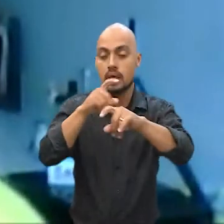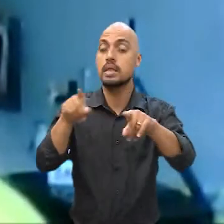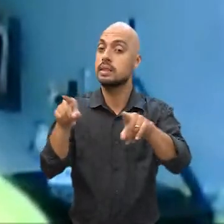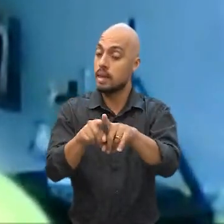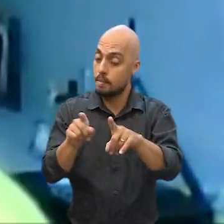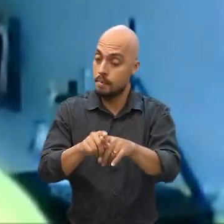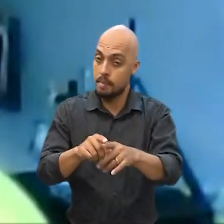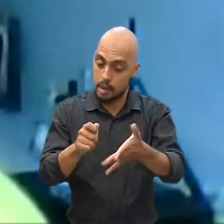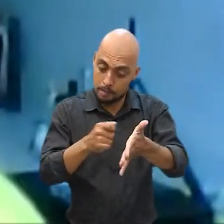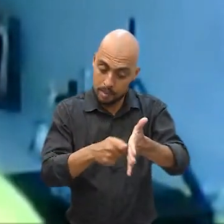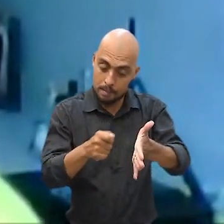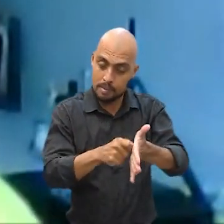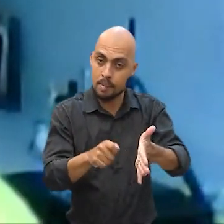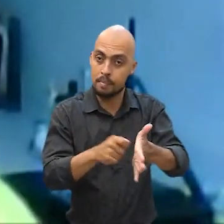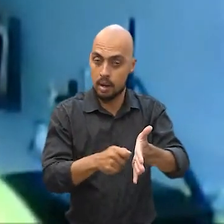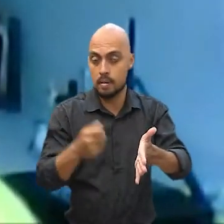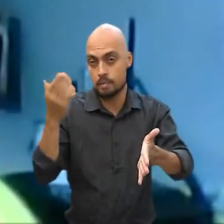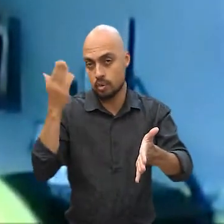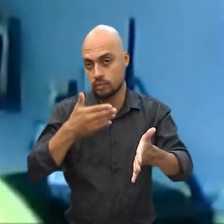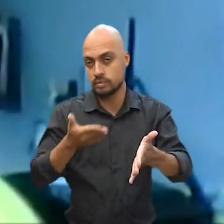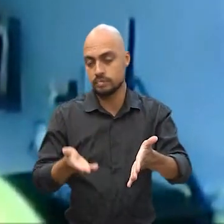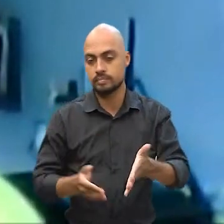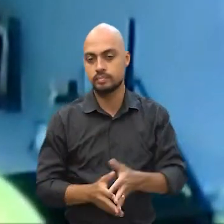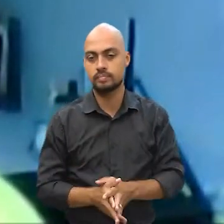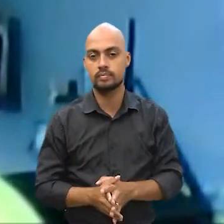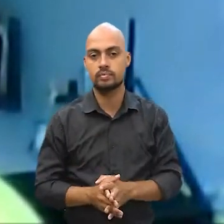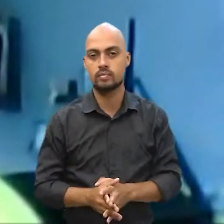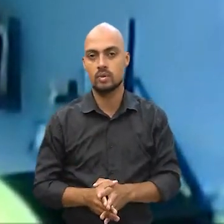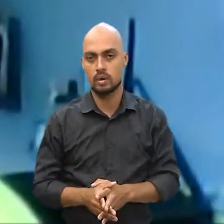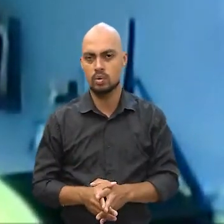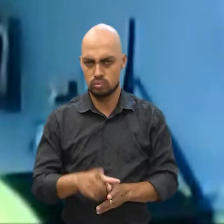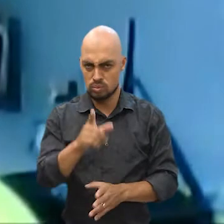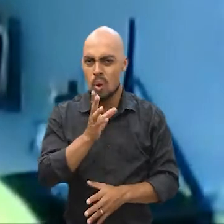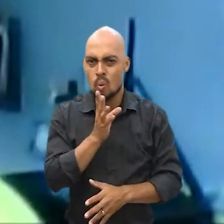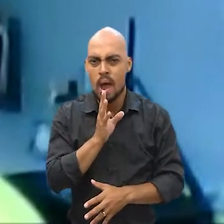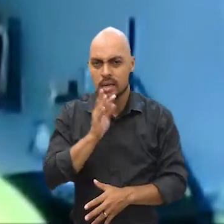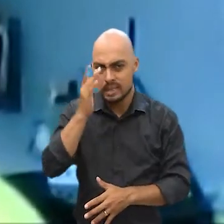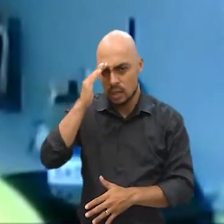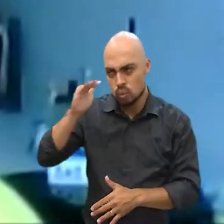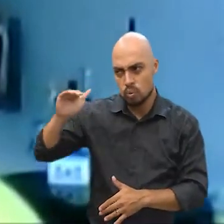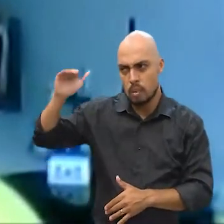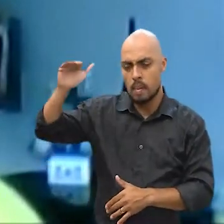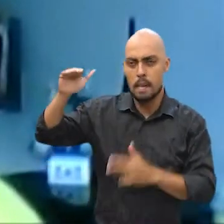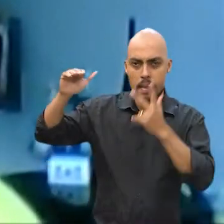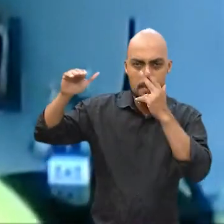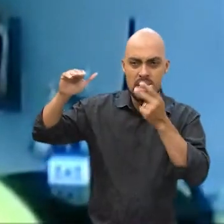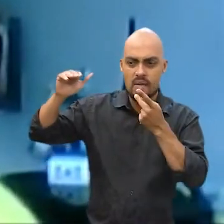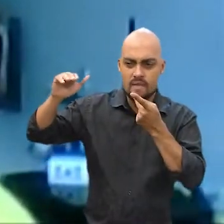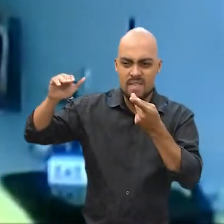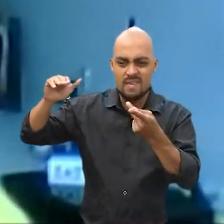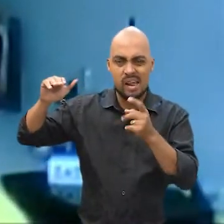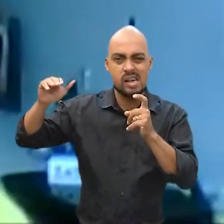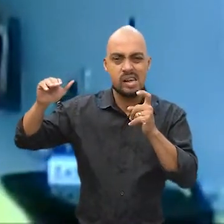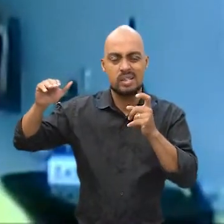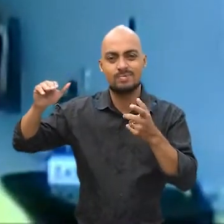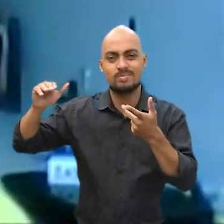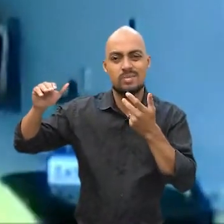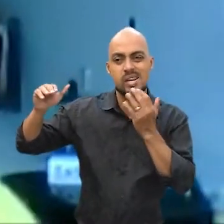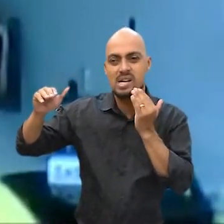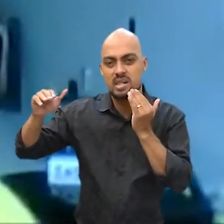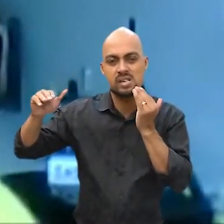escrita. E você pode parar e pensar, você deve conhecer algum adulto que fala truncado ou que não termina os